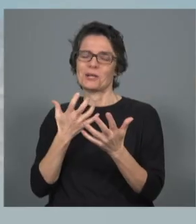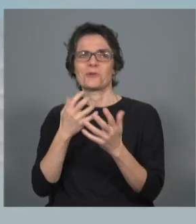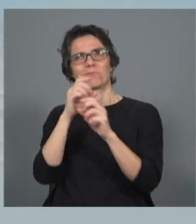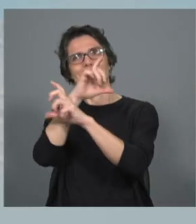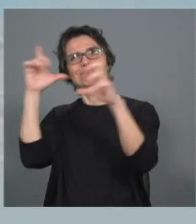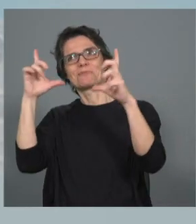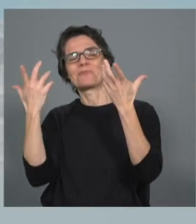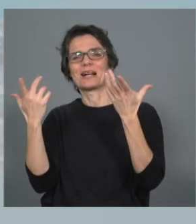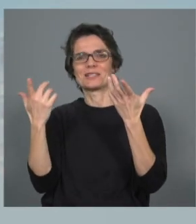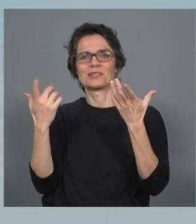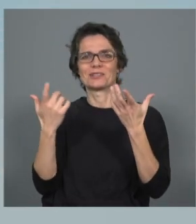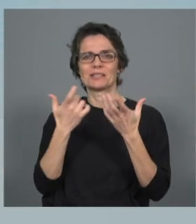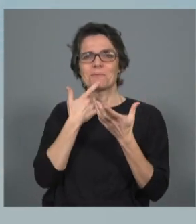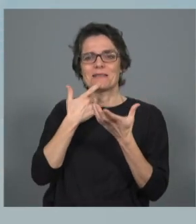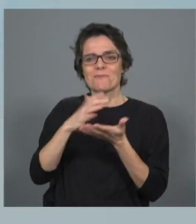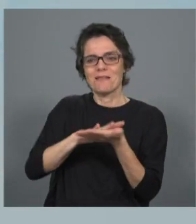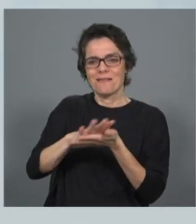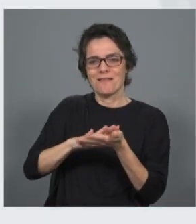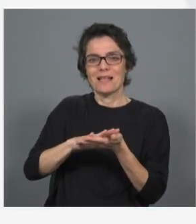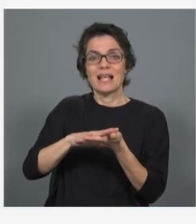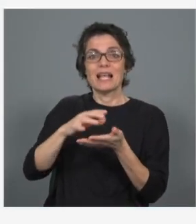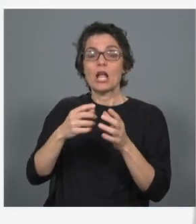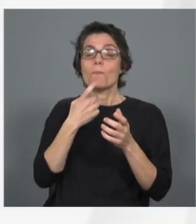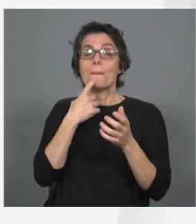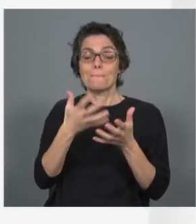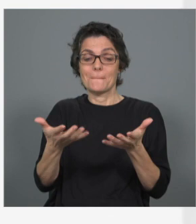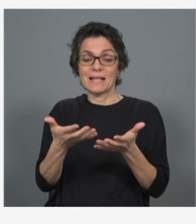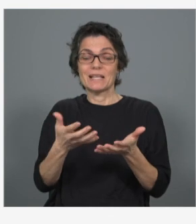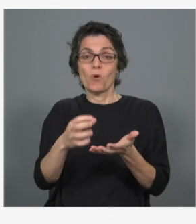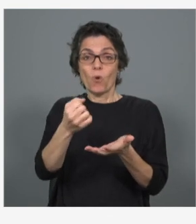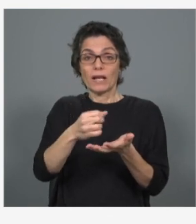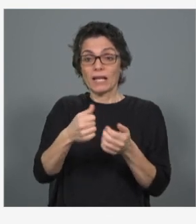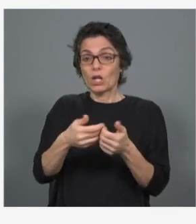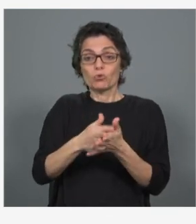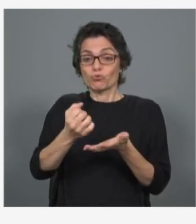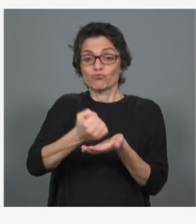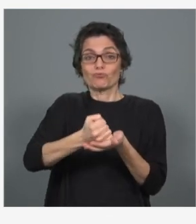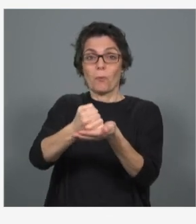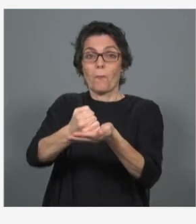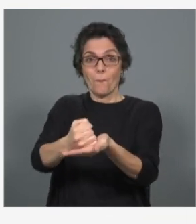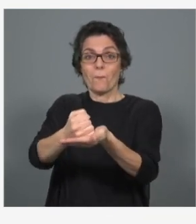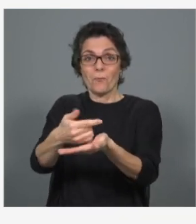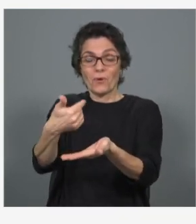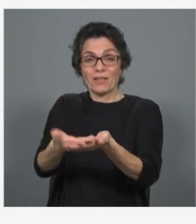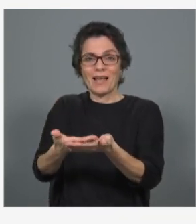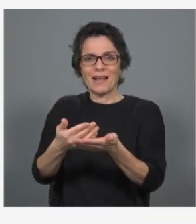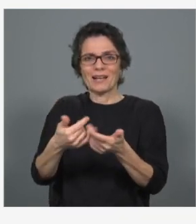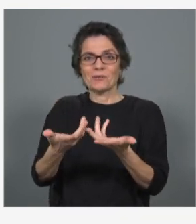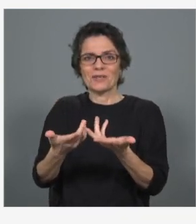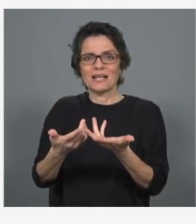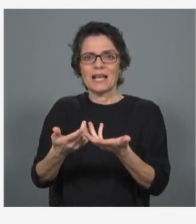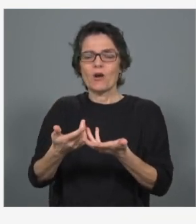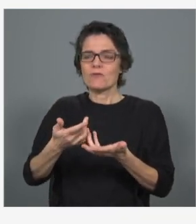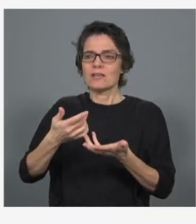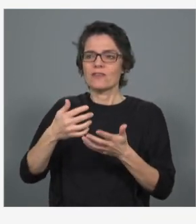angular. Sim. No fundo é a pedra de sustentação. Quando nós reconhecemos Jesus como pedra angular, estamos a dizer, em certo